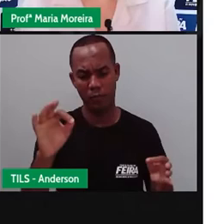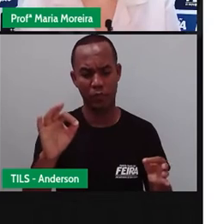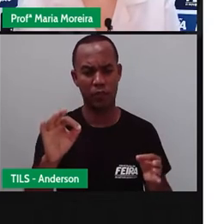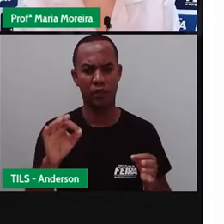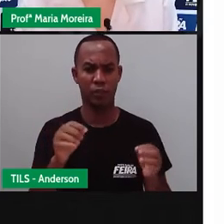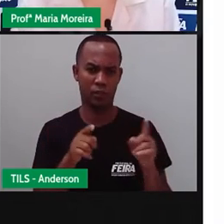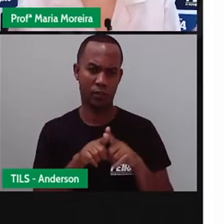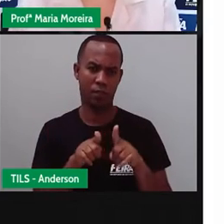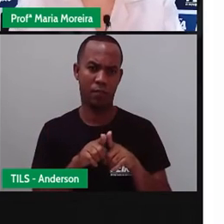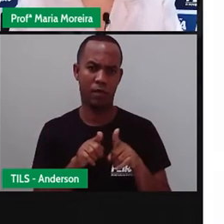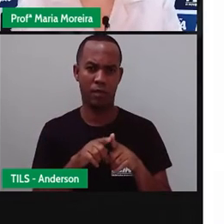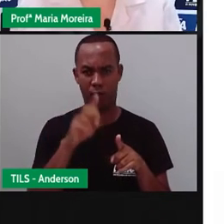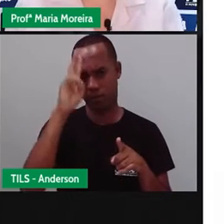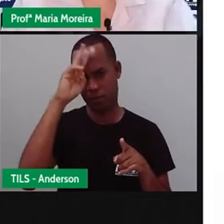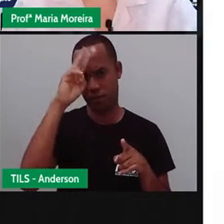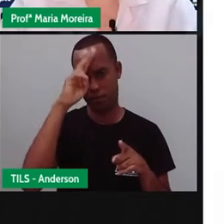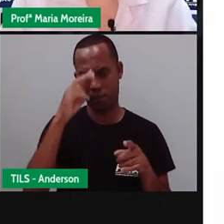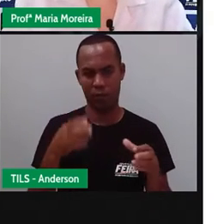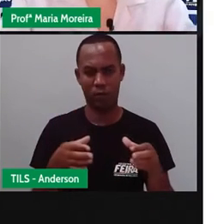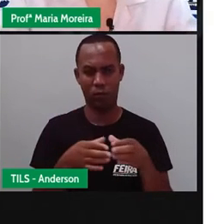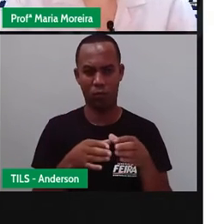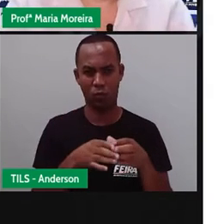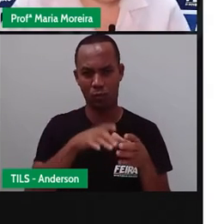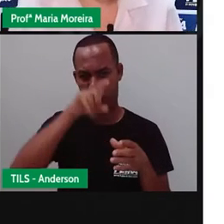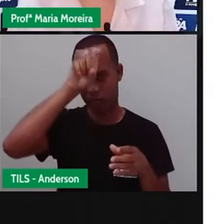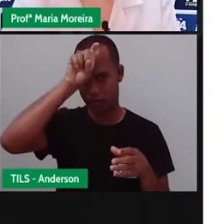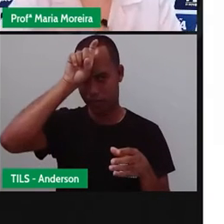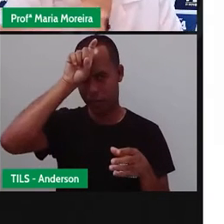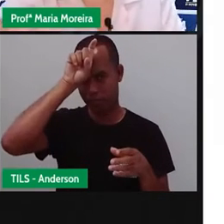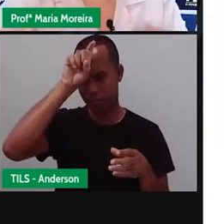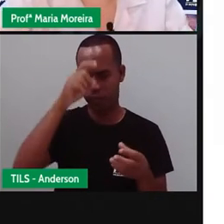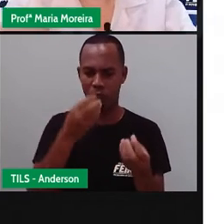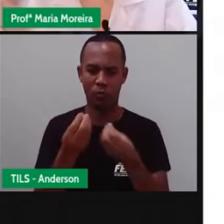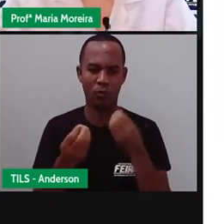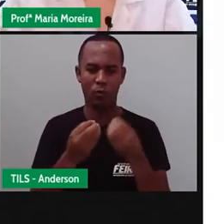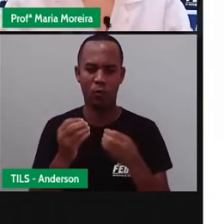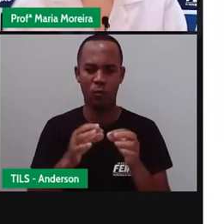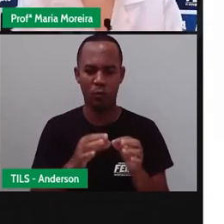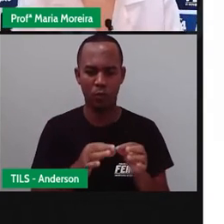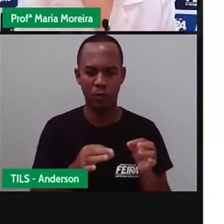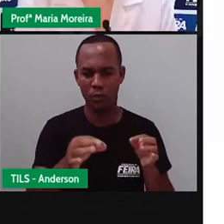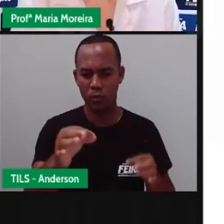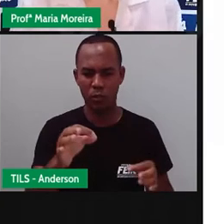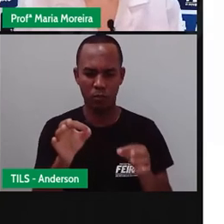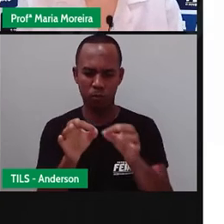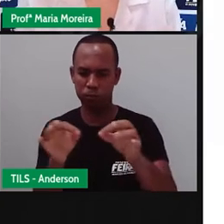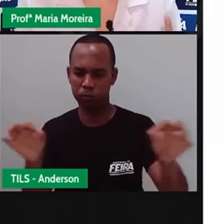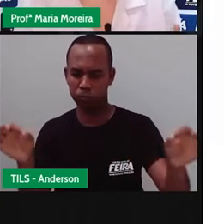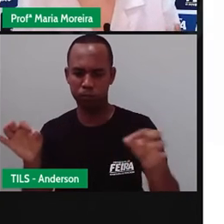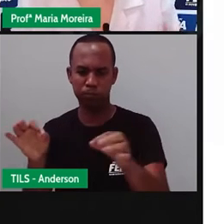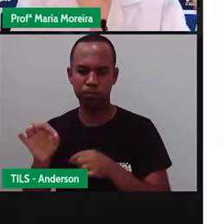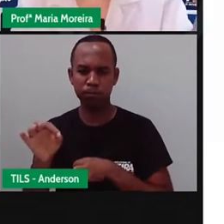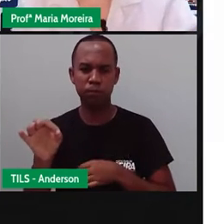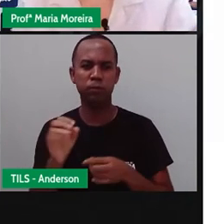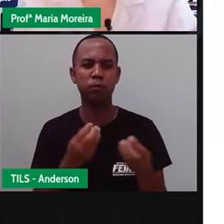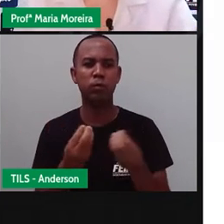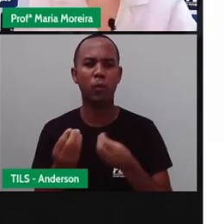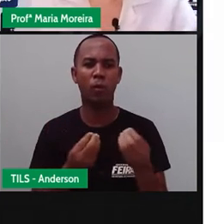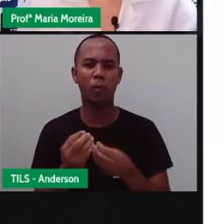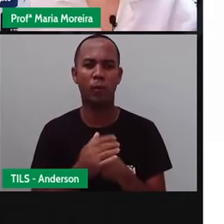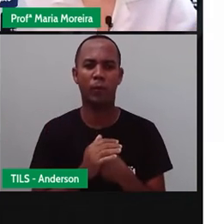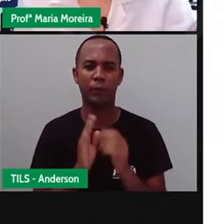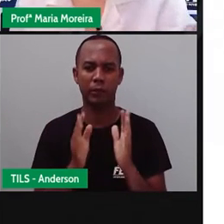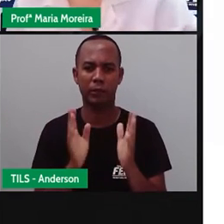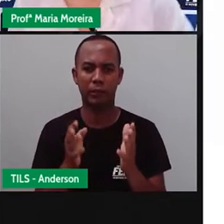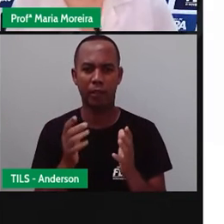falou lá dos egípcios que eles tinham uma metodologia para medir as terras E aí eles usavam cordas e tal mas você já ouviu